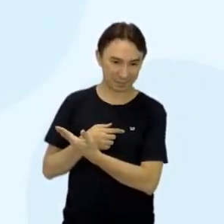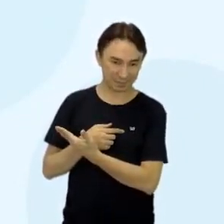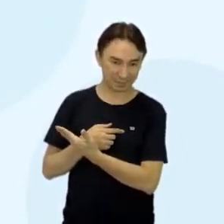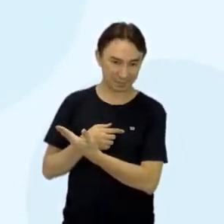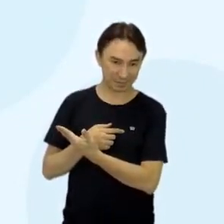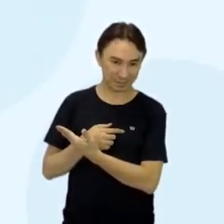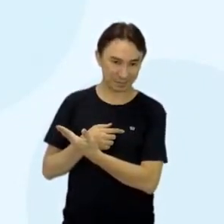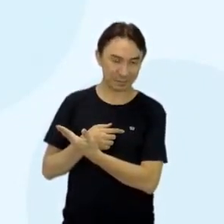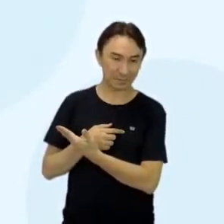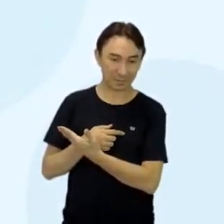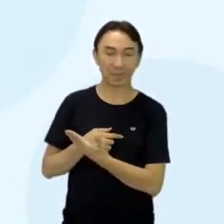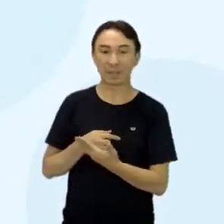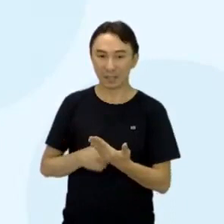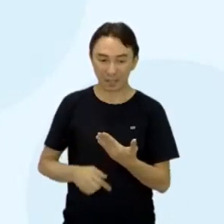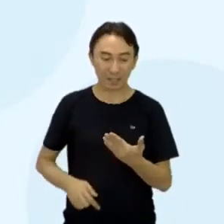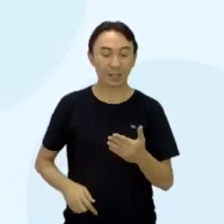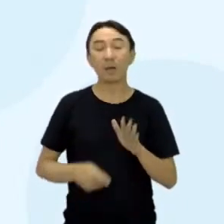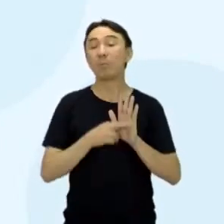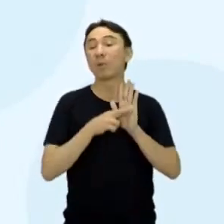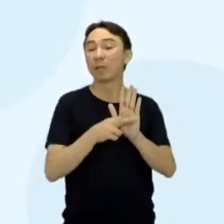de uma molécula